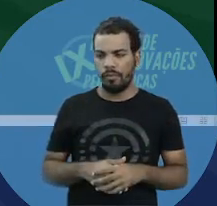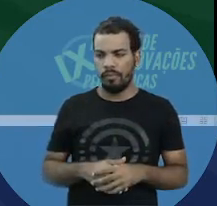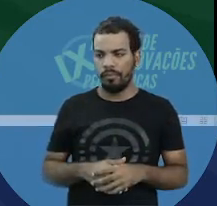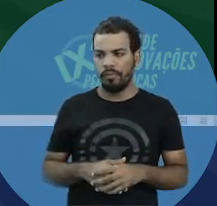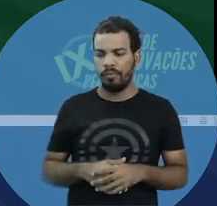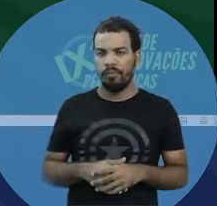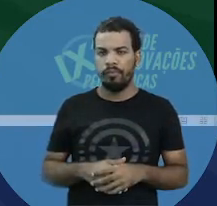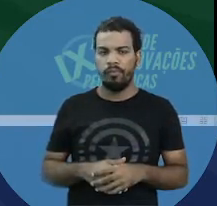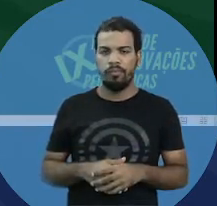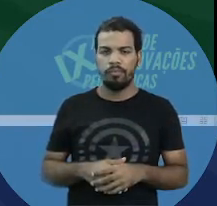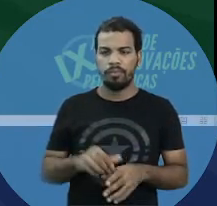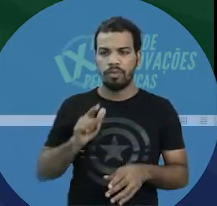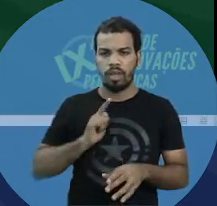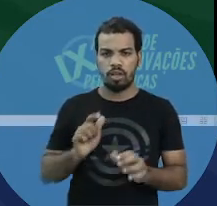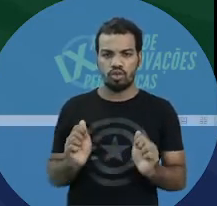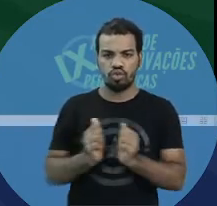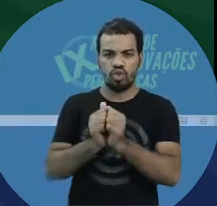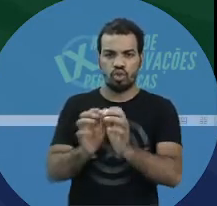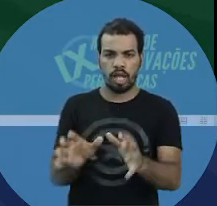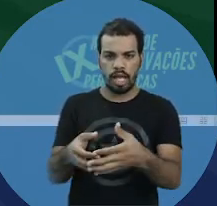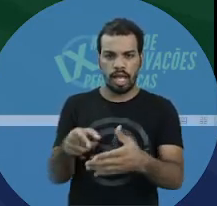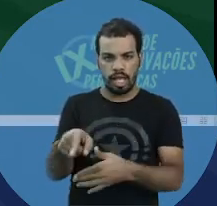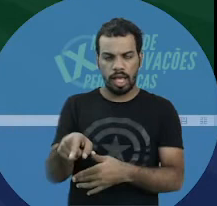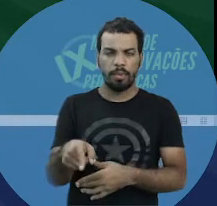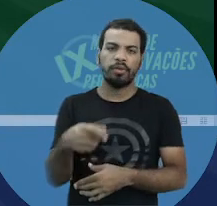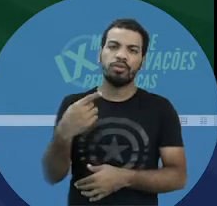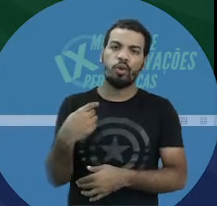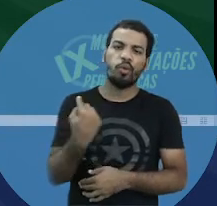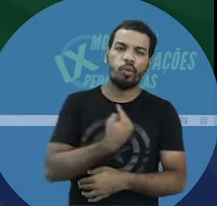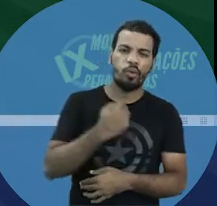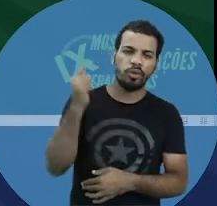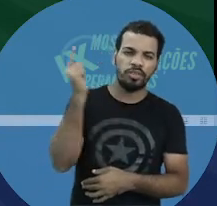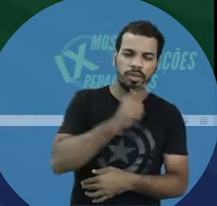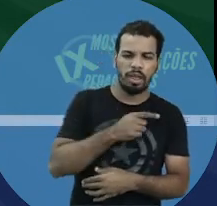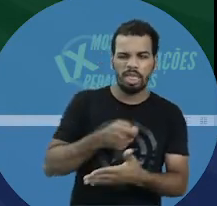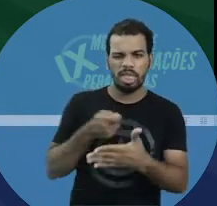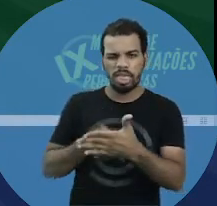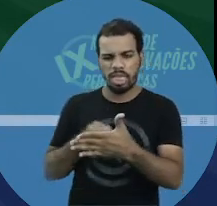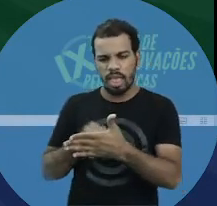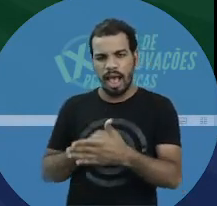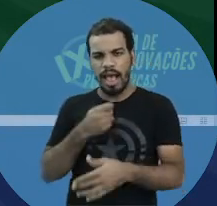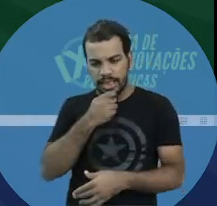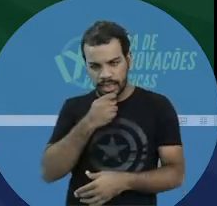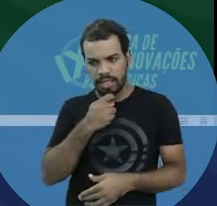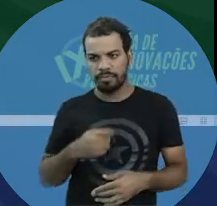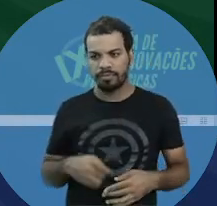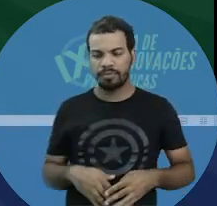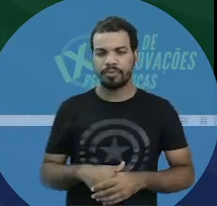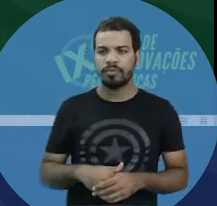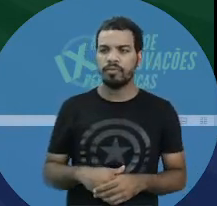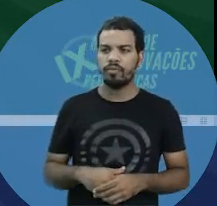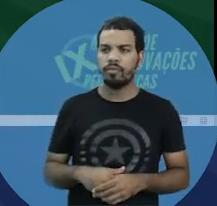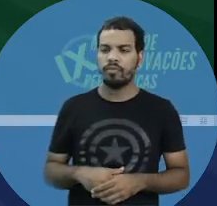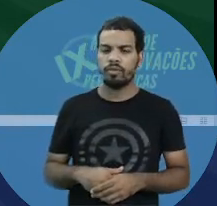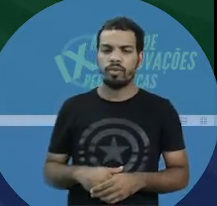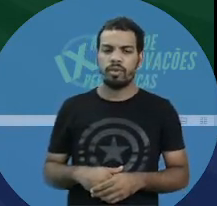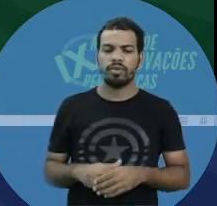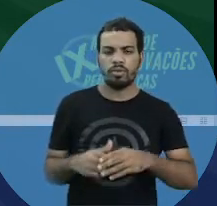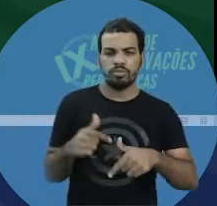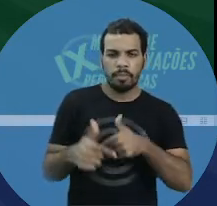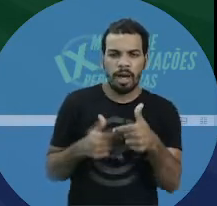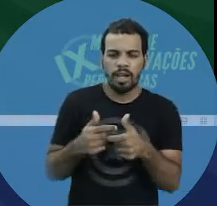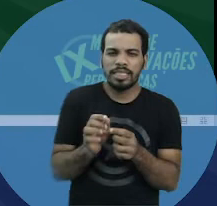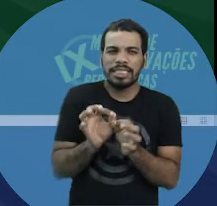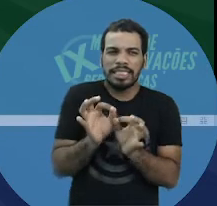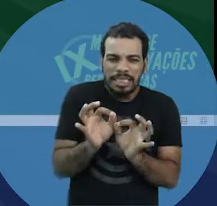essa equipe, nós conseguimos, estamos tentando ainda, porque não é um trabalho de formiguinha, mas nós estamos